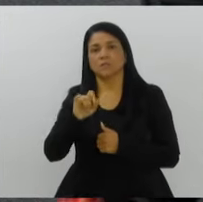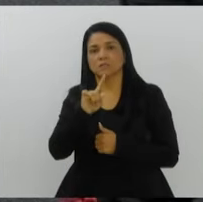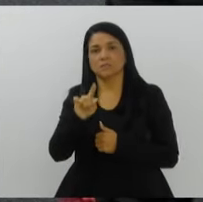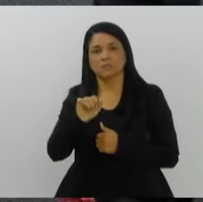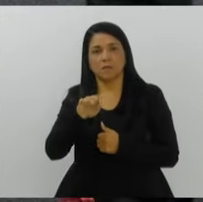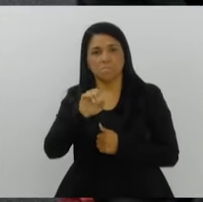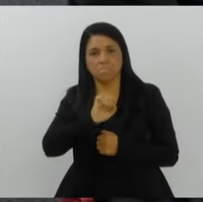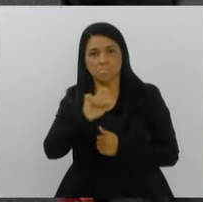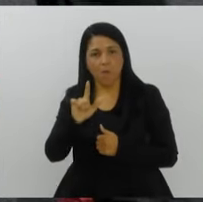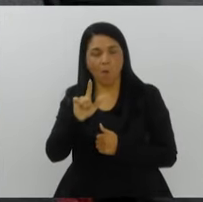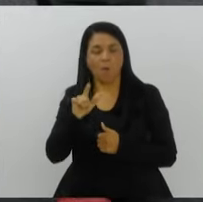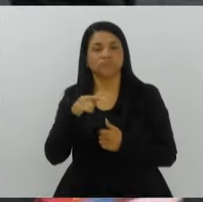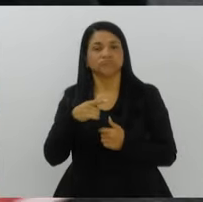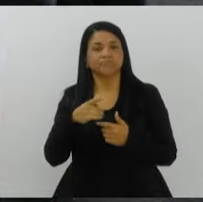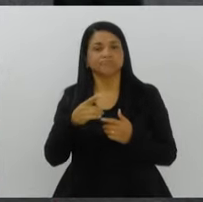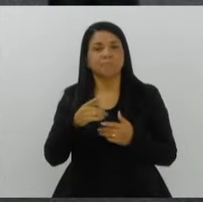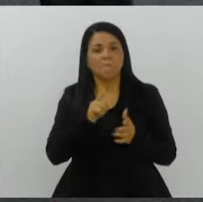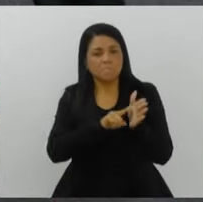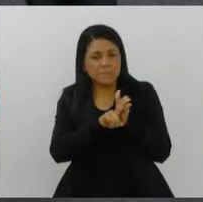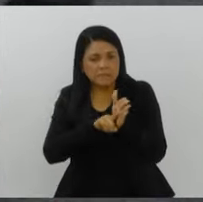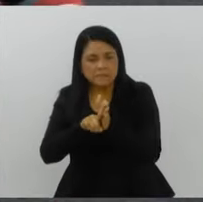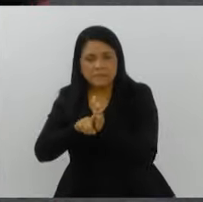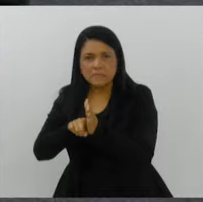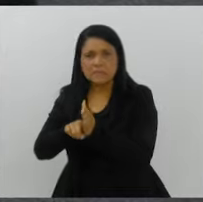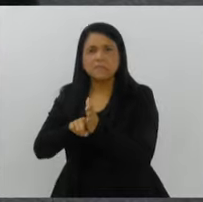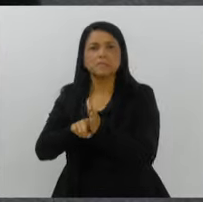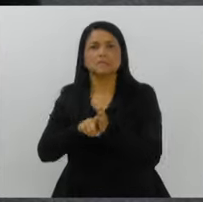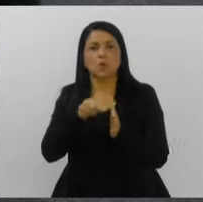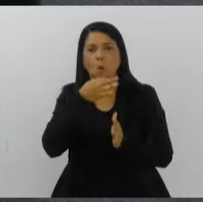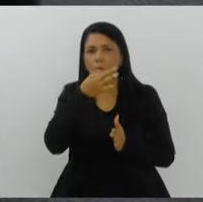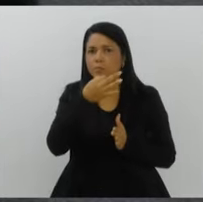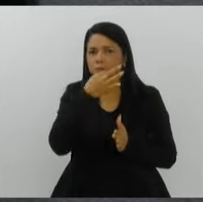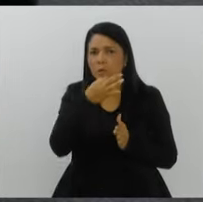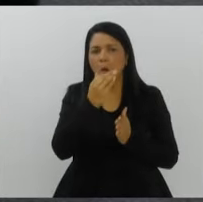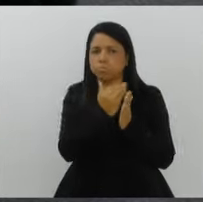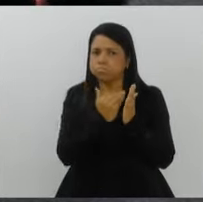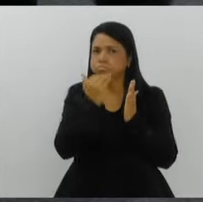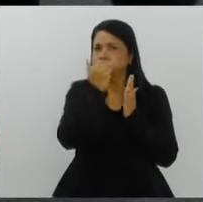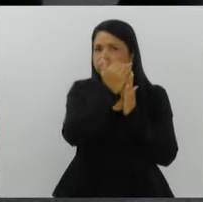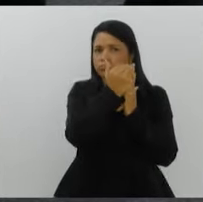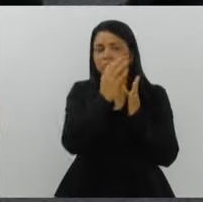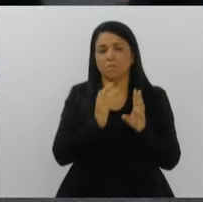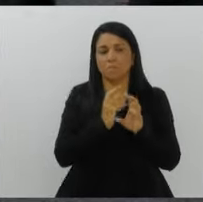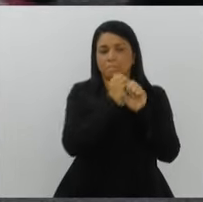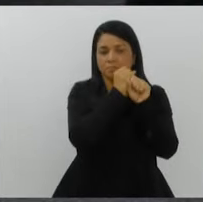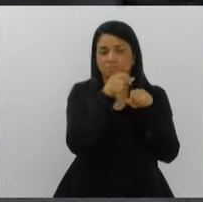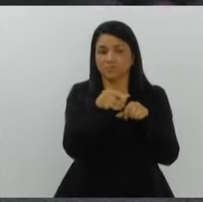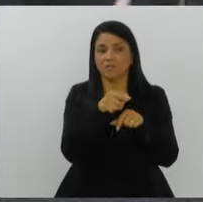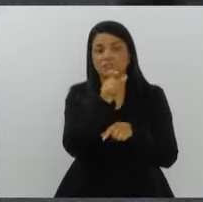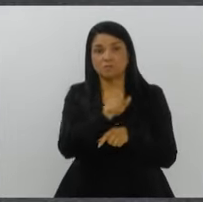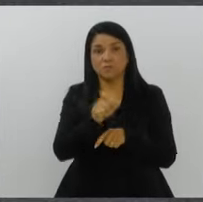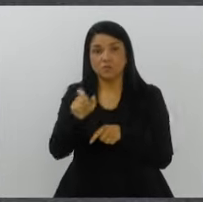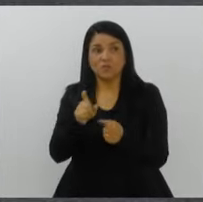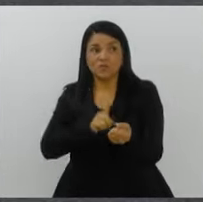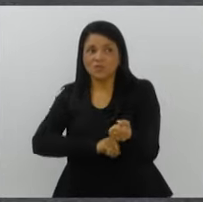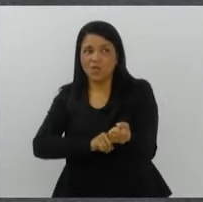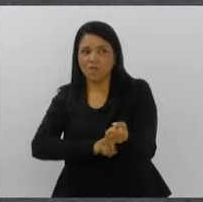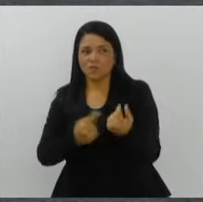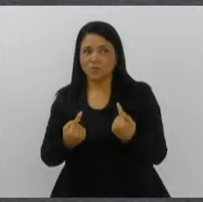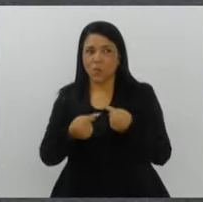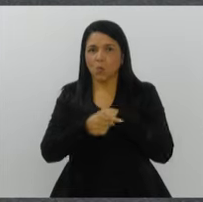as pesquisas de opinião na cidade de Niterói. Isso está deixando as pessoas cada vez mais nervosas. Elas estão ficando cada vez